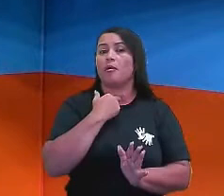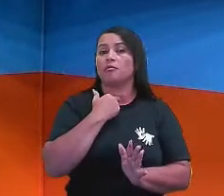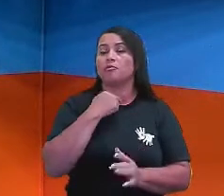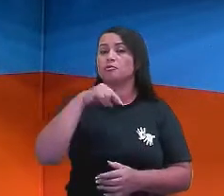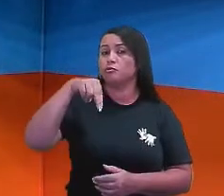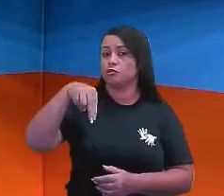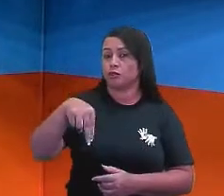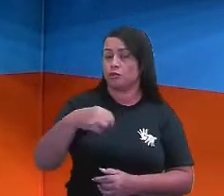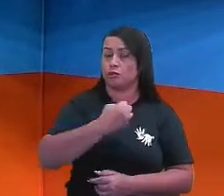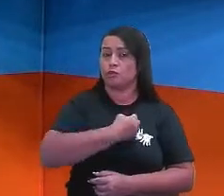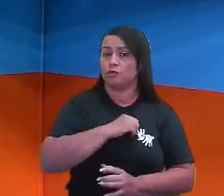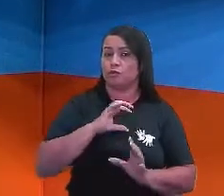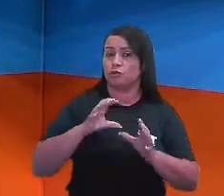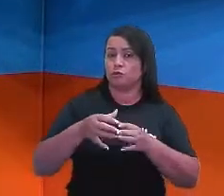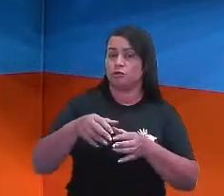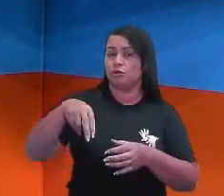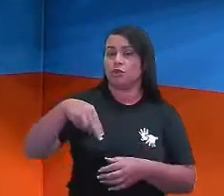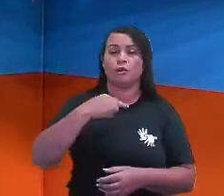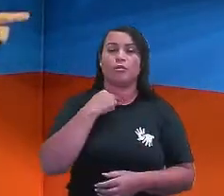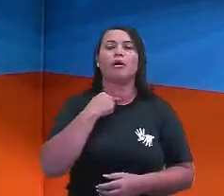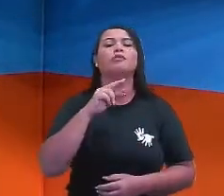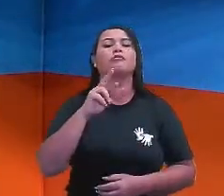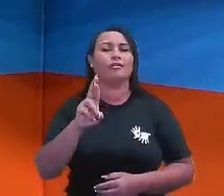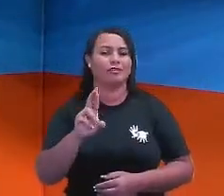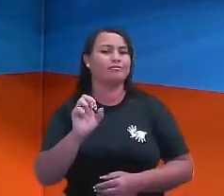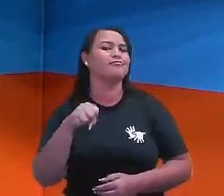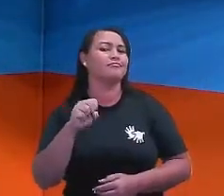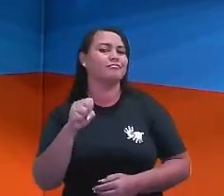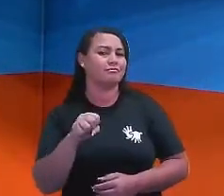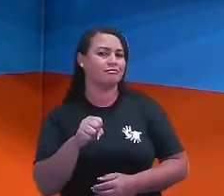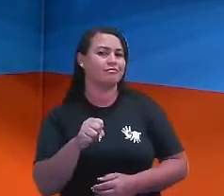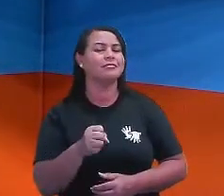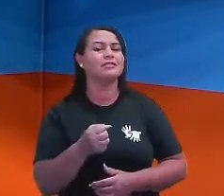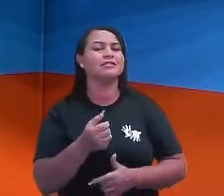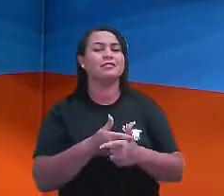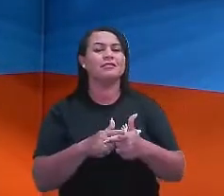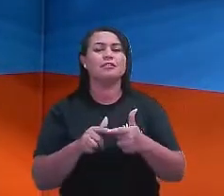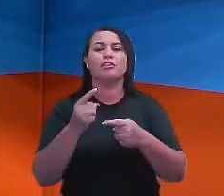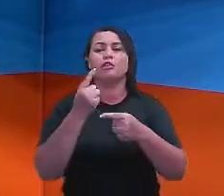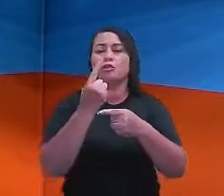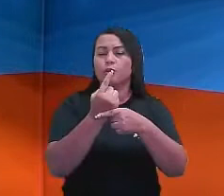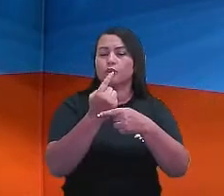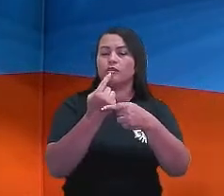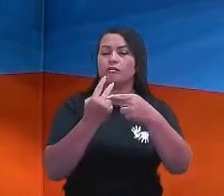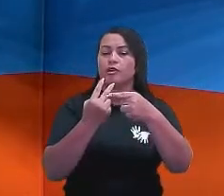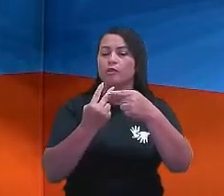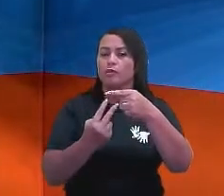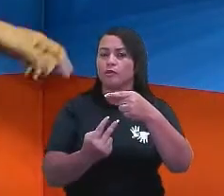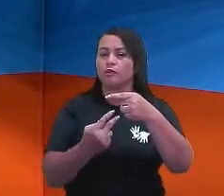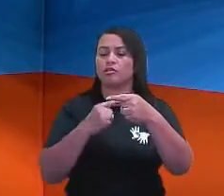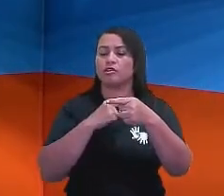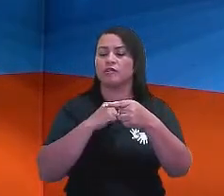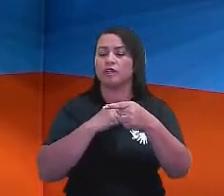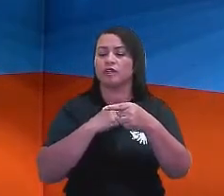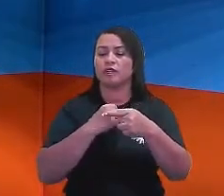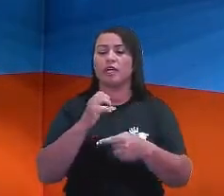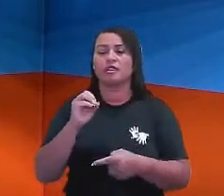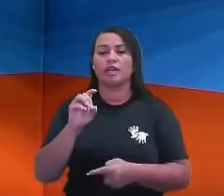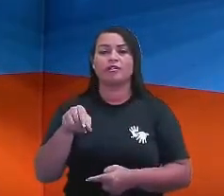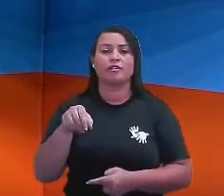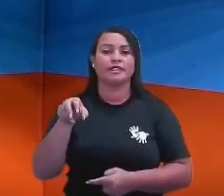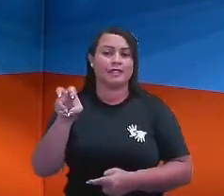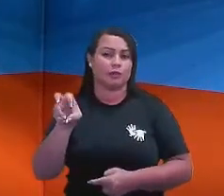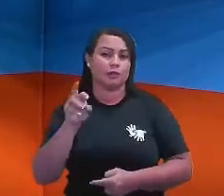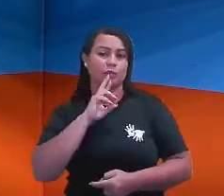dos números racionais eu posso sim fazer essa divisão 1 dividido por 2, que vai me dar um número decimal